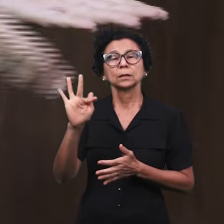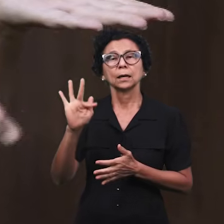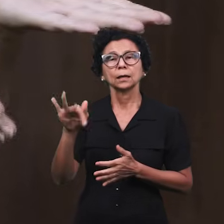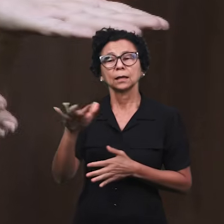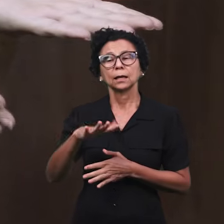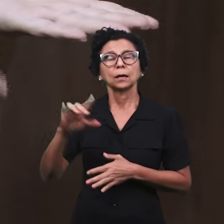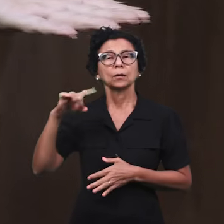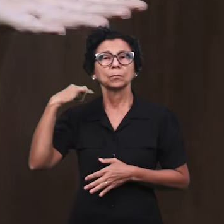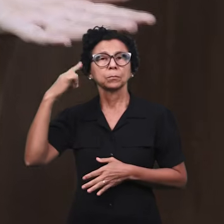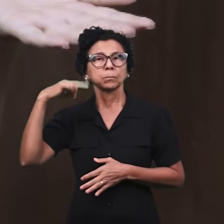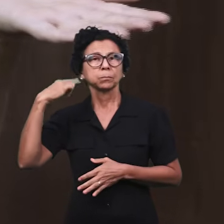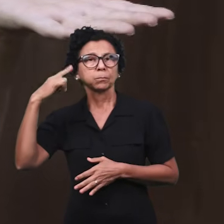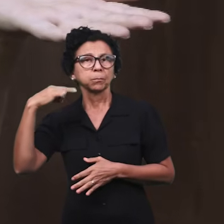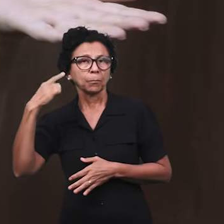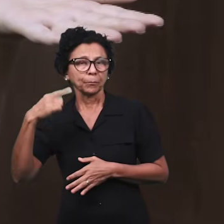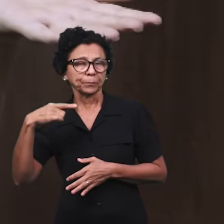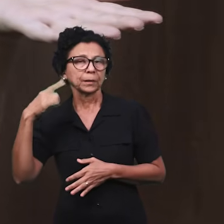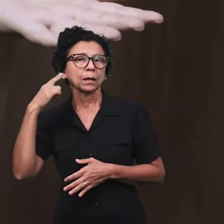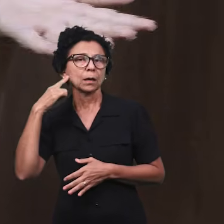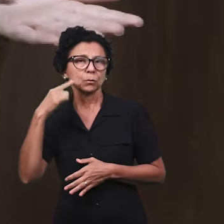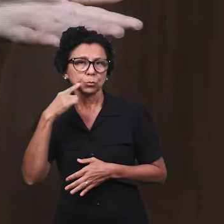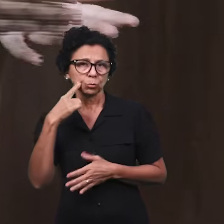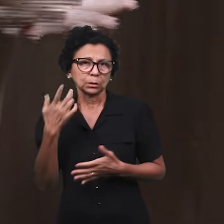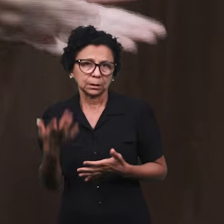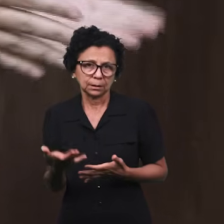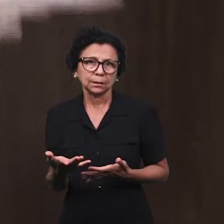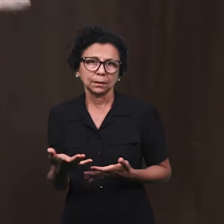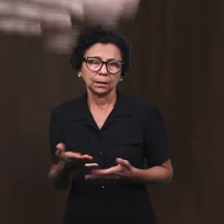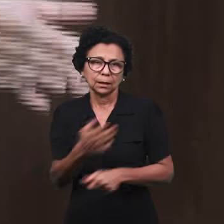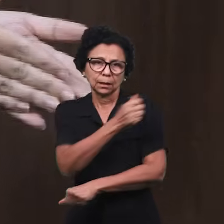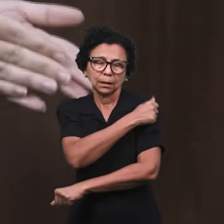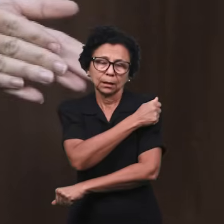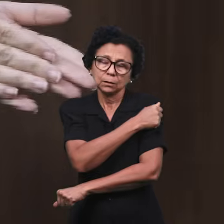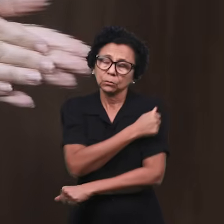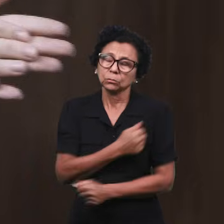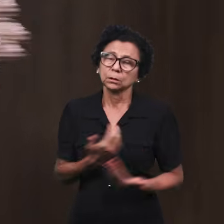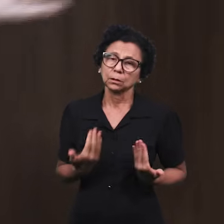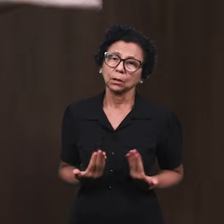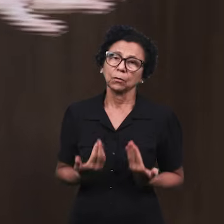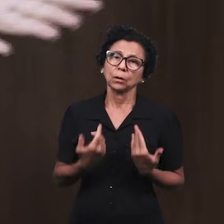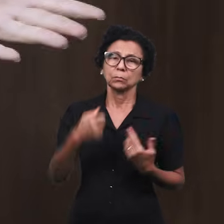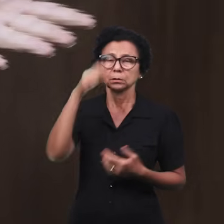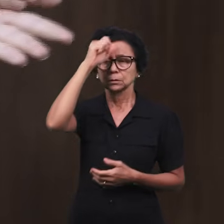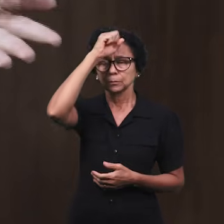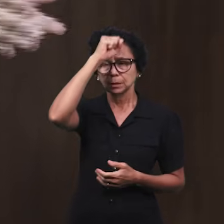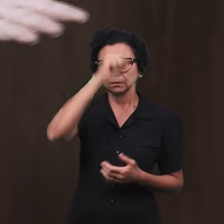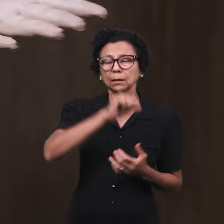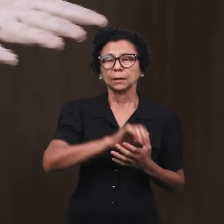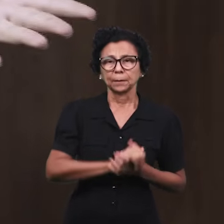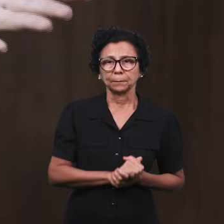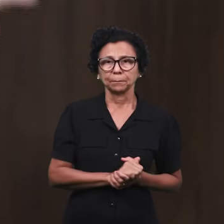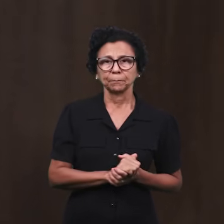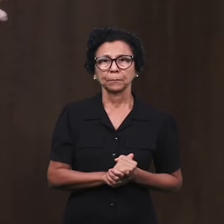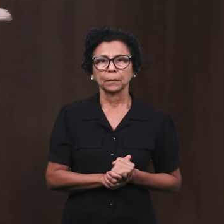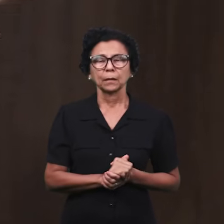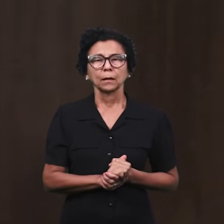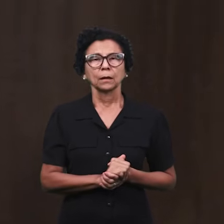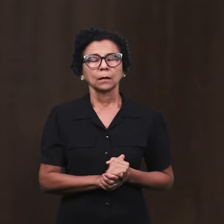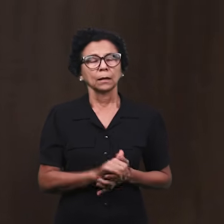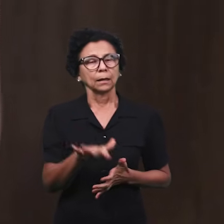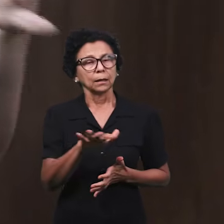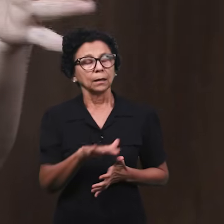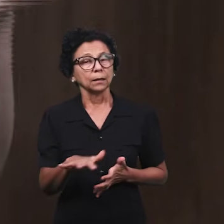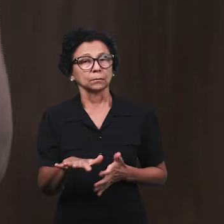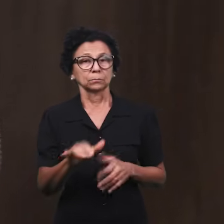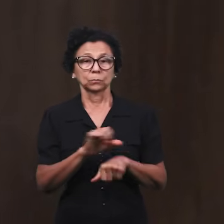estava fazendo faculdade de Direito. Então, precisei entender um pouco mais a sinalização voltada para tal. Então, tem esses cursos específicos